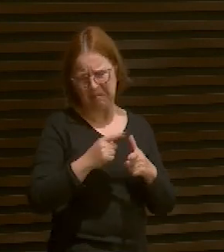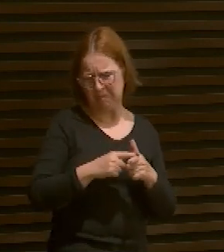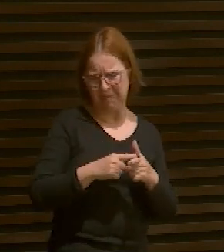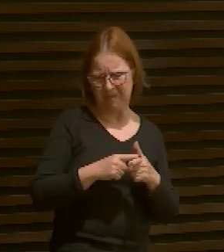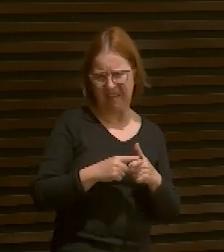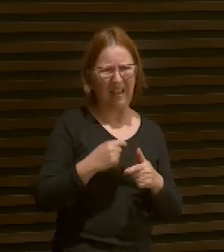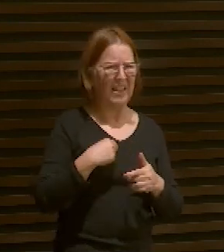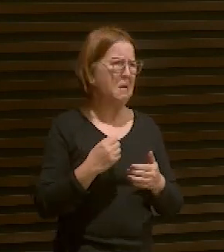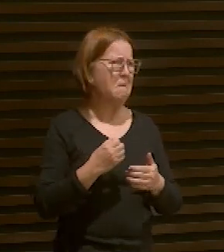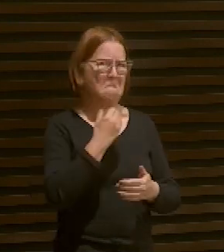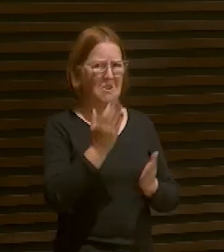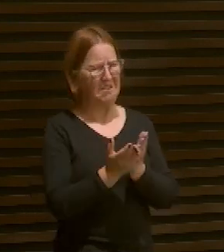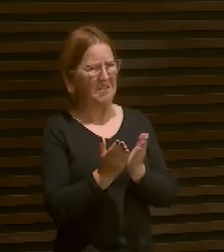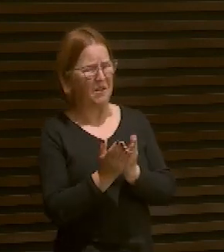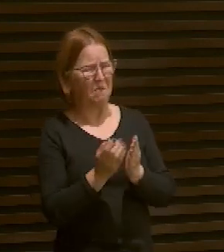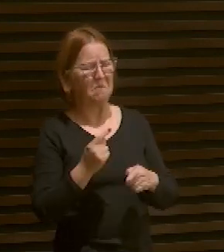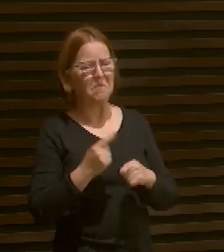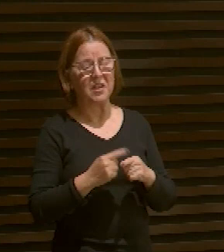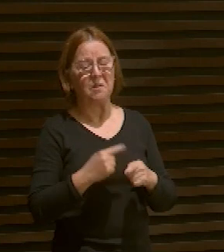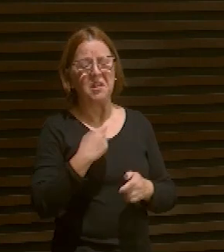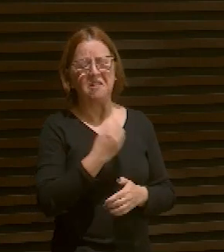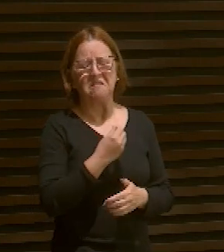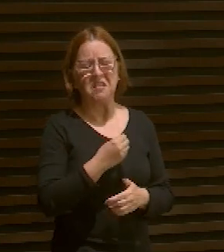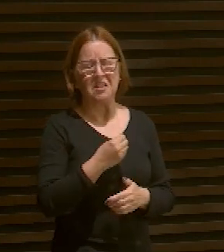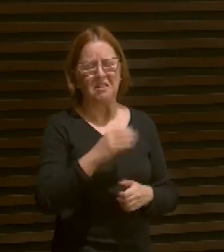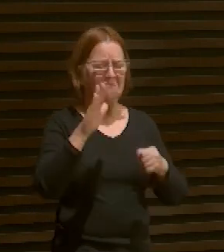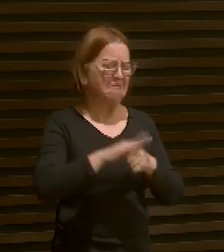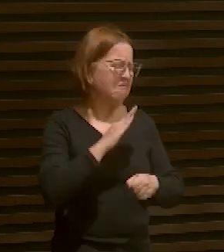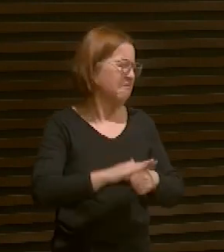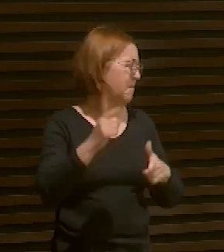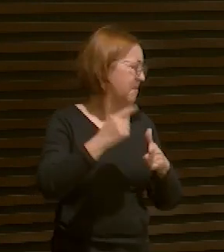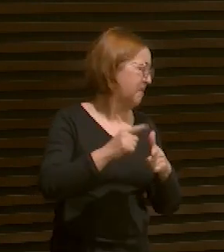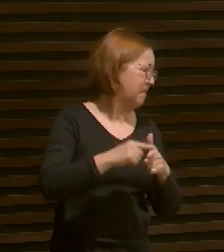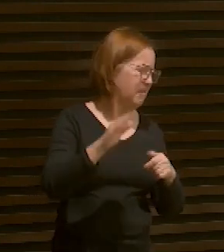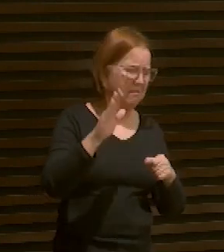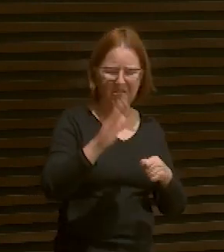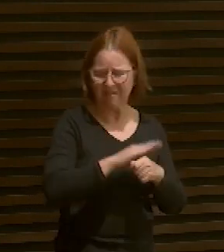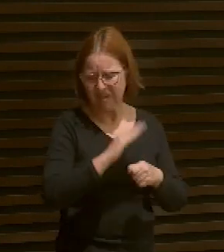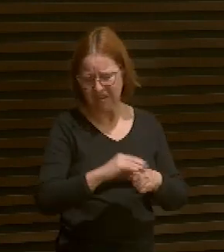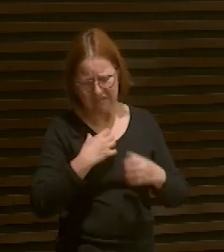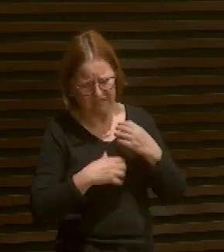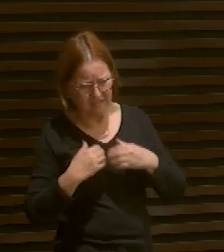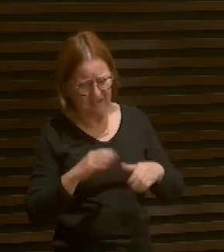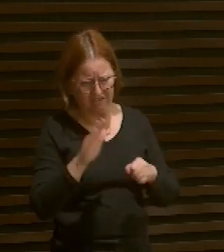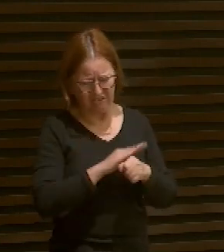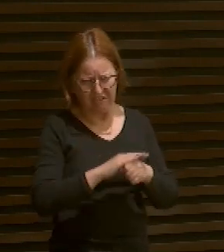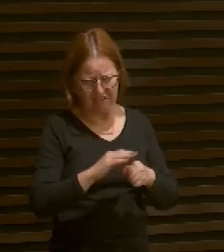um problema. Eu estou cheio de tribulação, eu estou cheio de angústia, eu estou cheio de